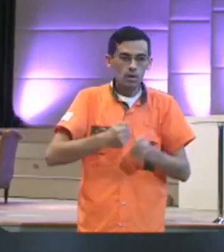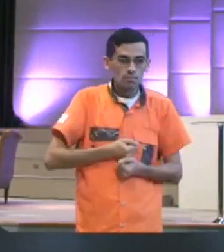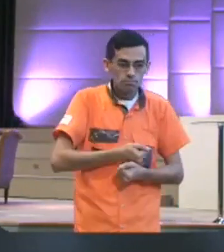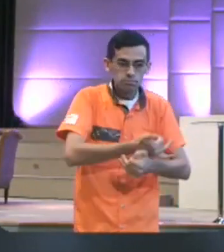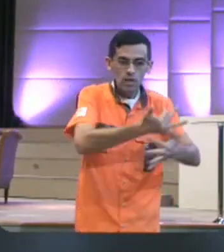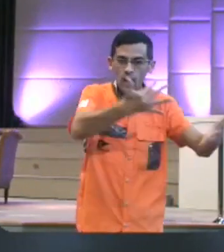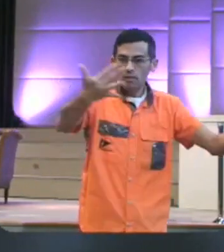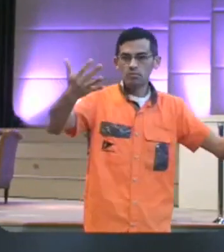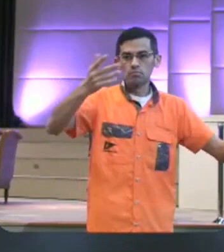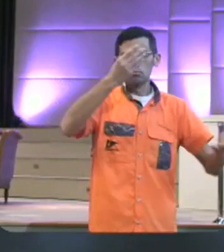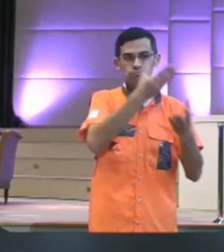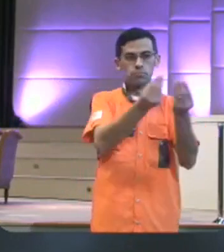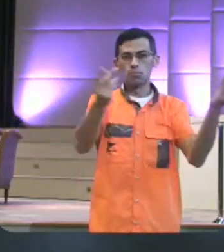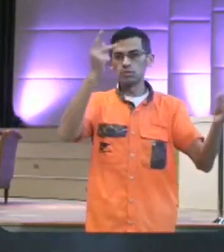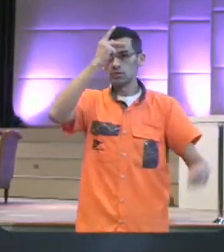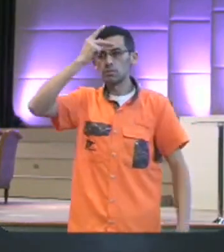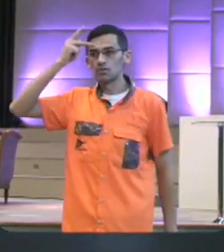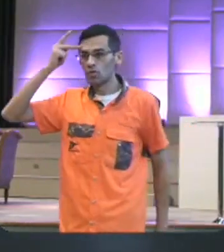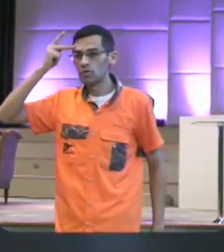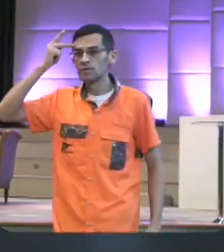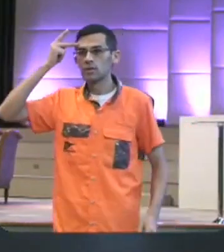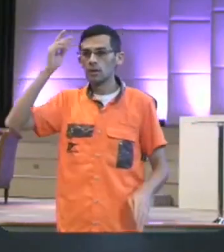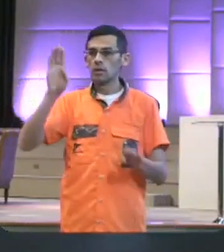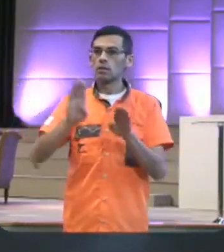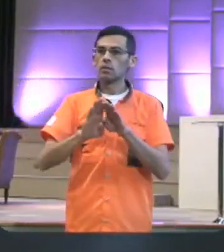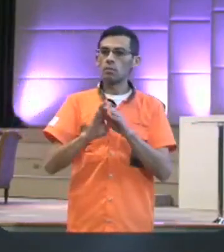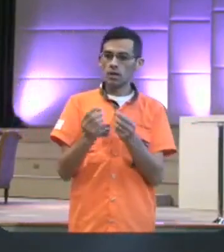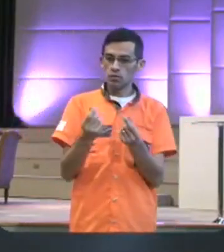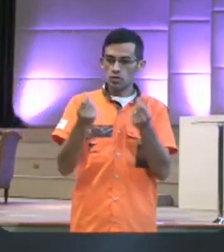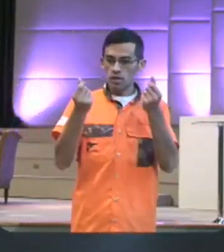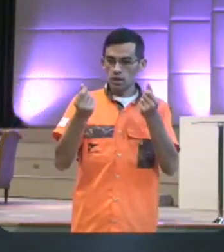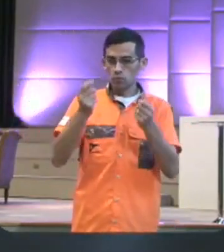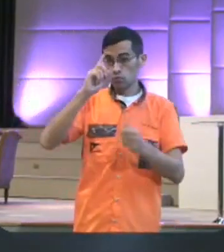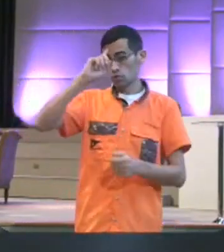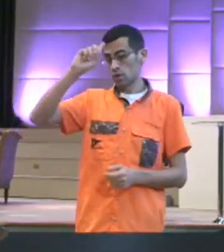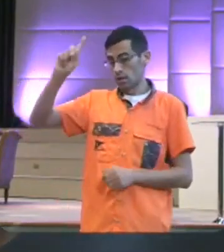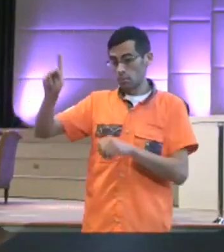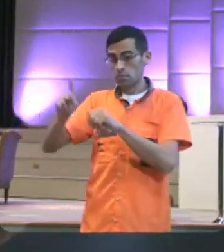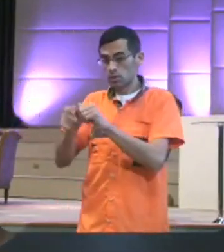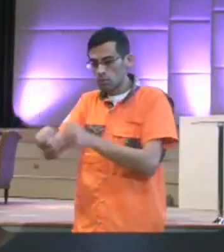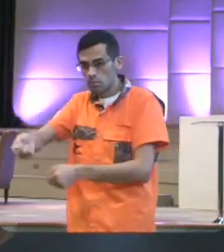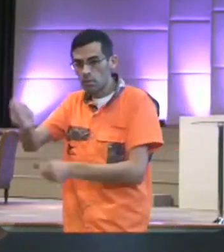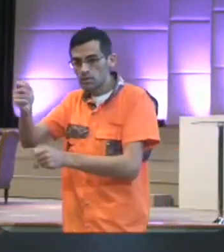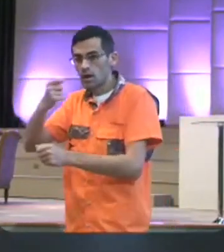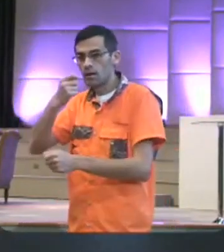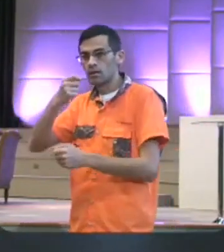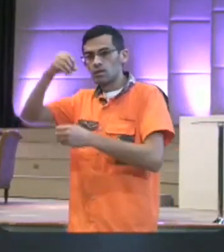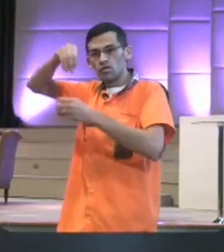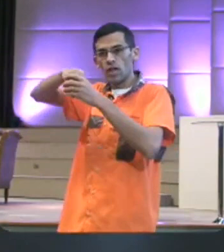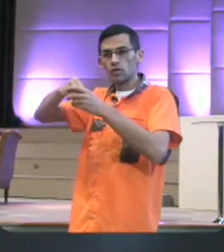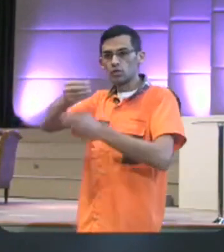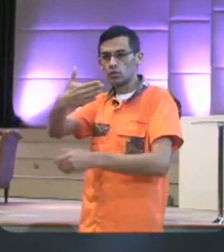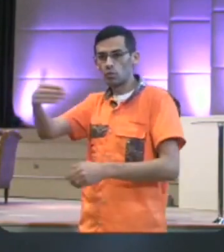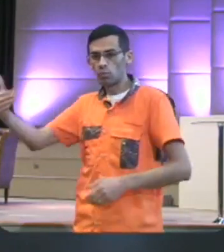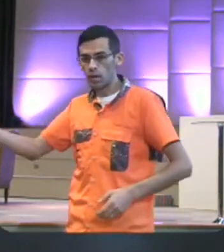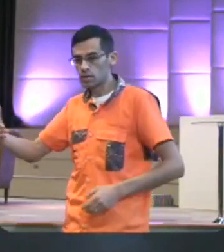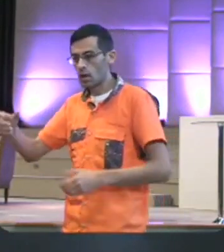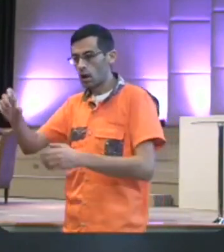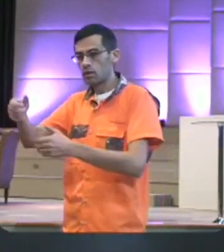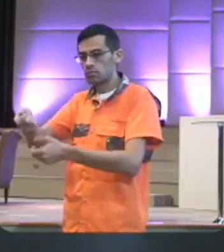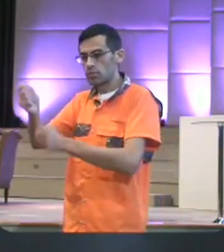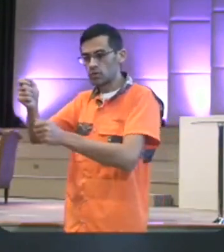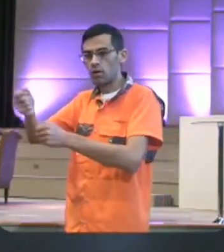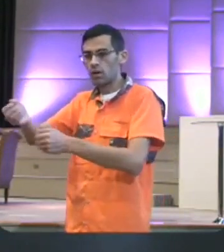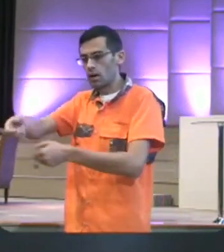sendo multiplicados. Ele viu o dinheiro do imposto, eles viram o dinheiro do imposto que Jesus tinha que